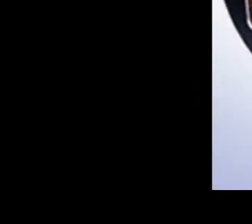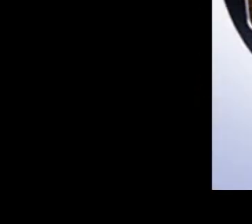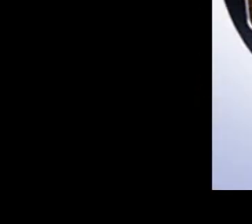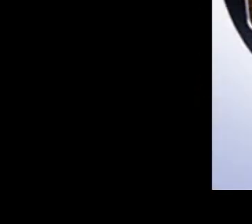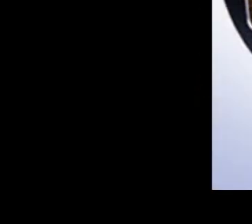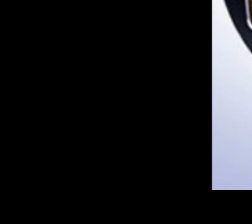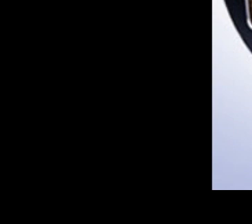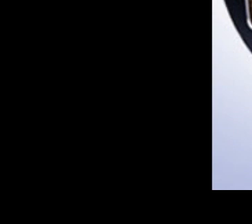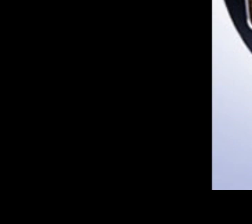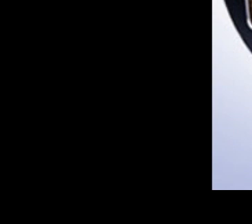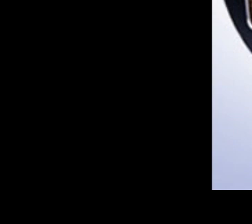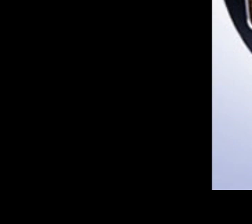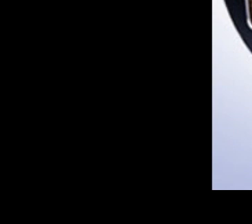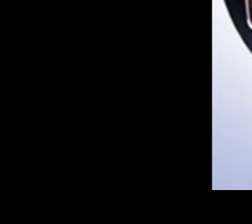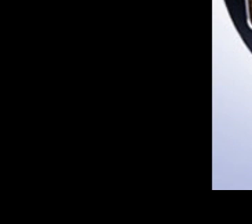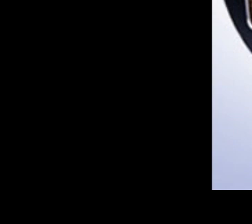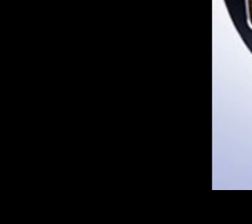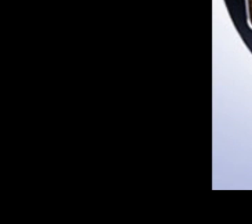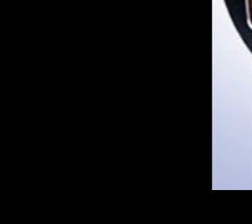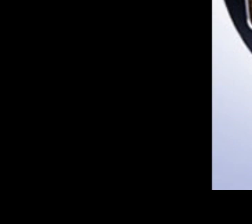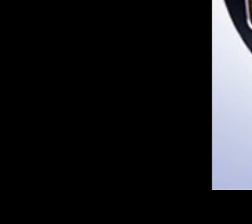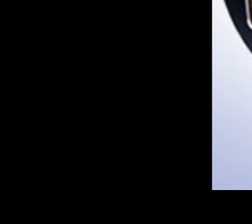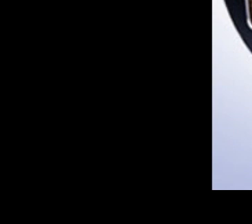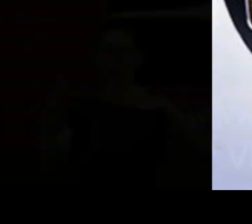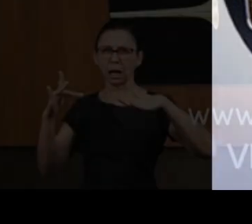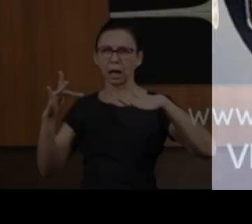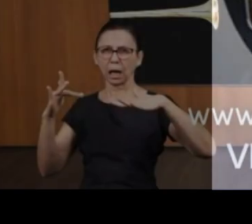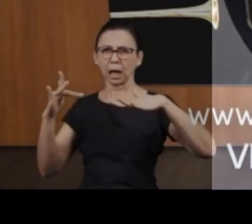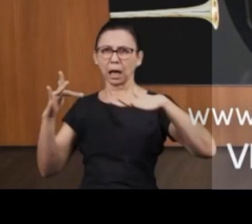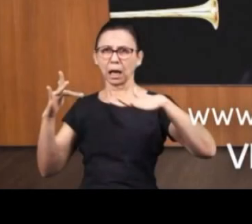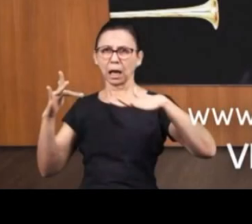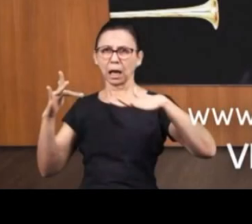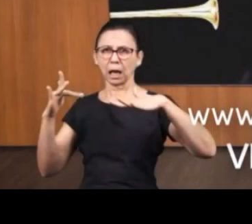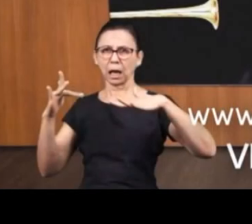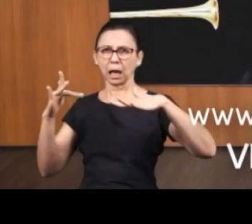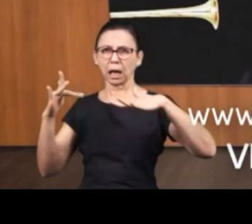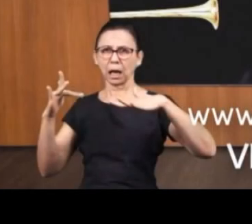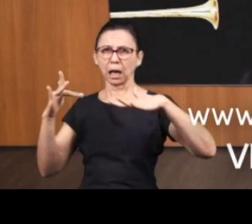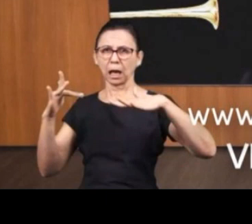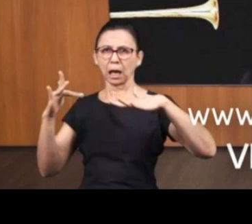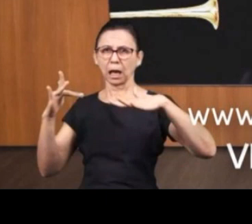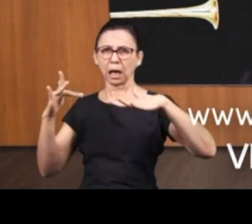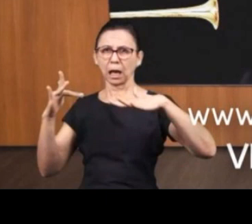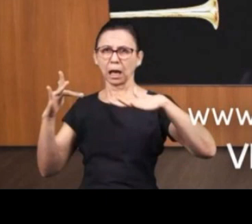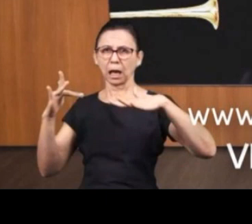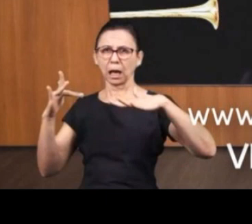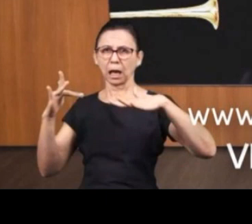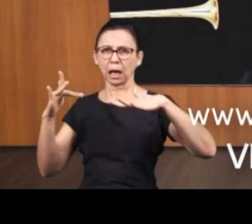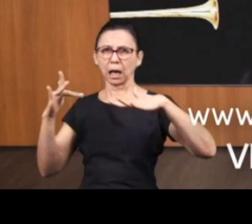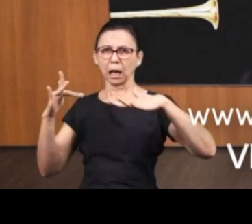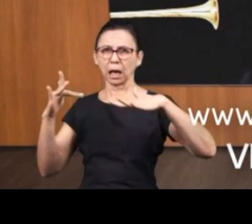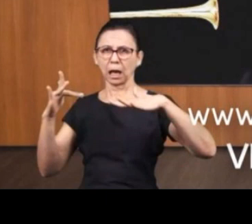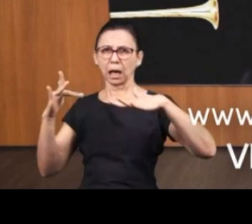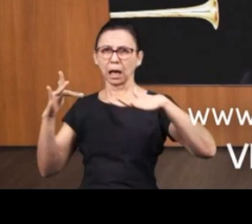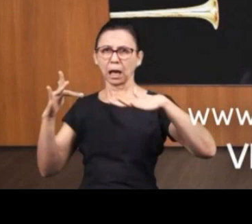interessada nesta fatia comercial brasileira. Veja só, hein? O que um